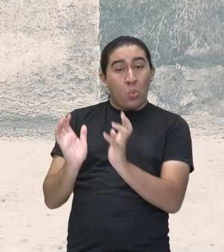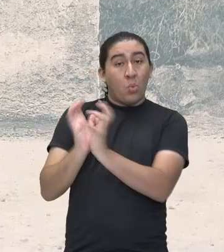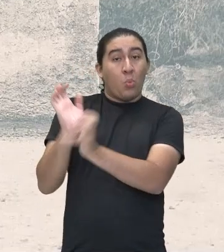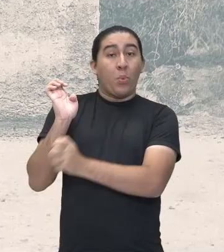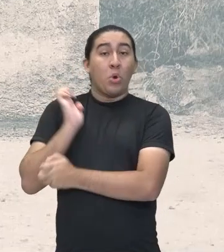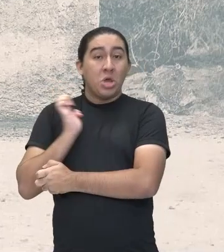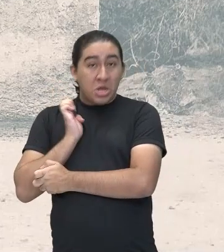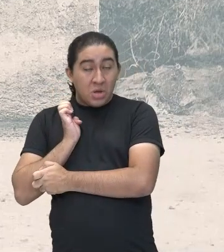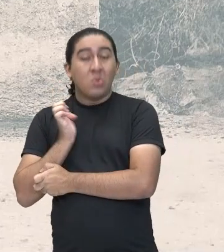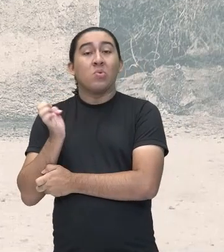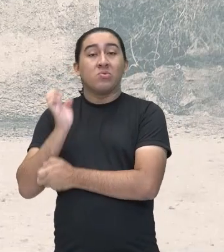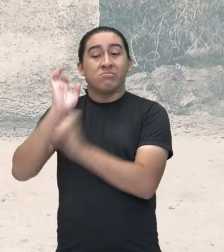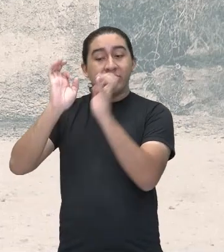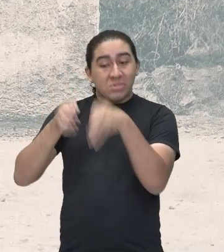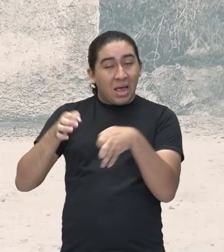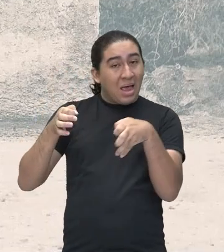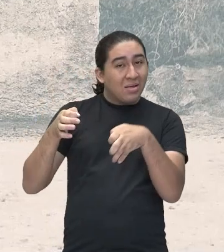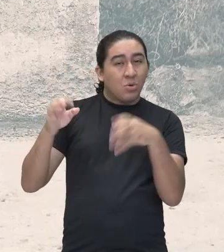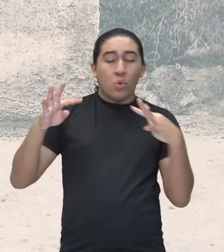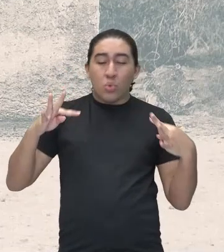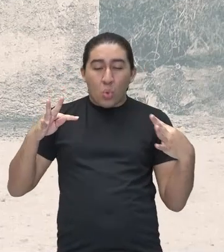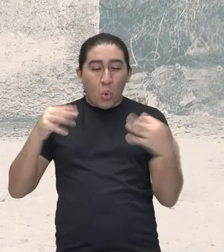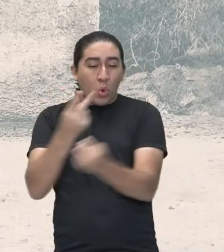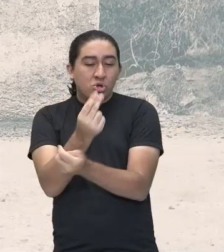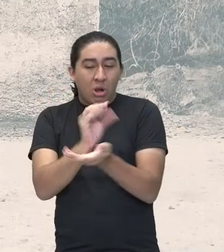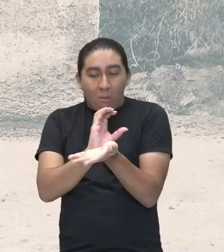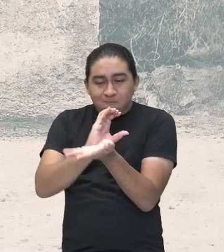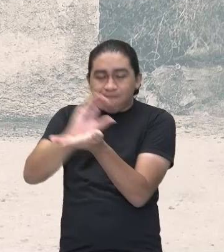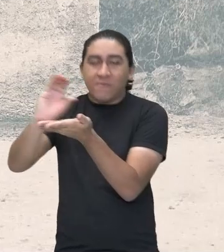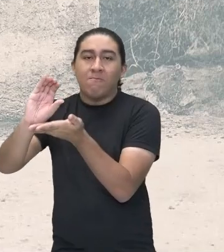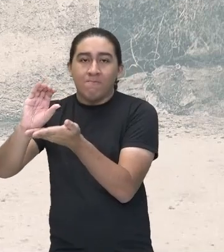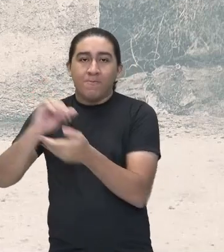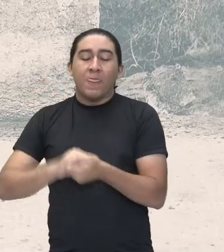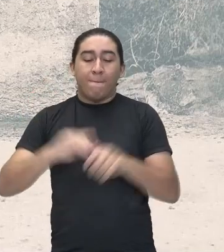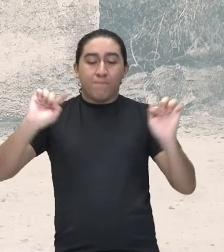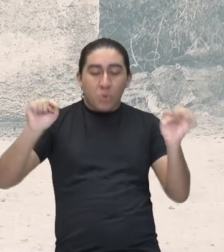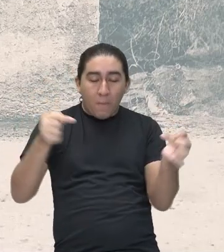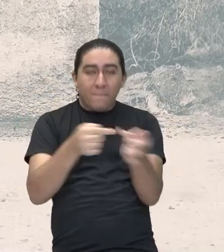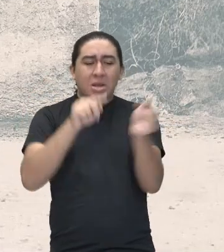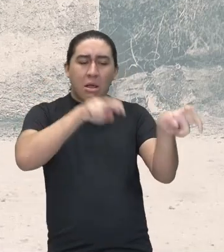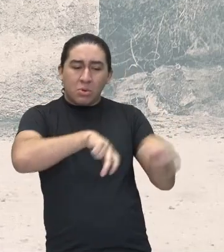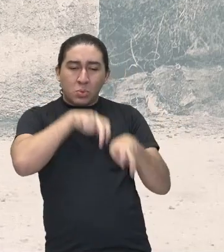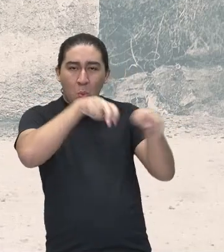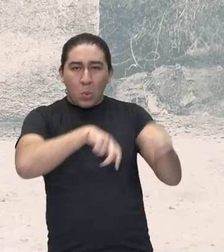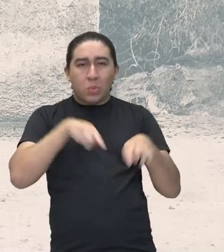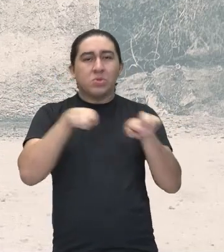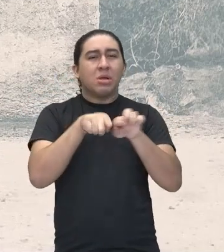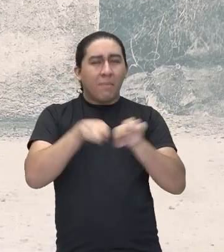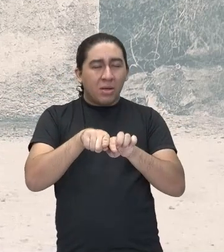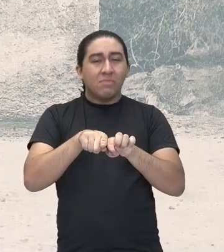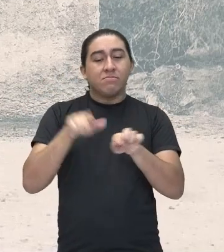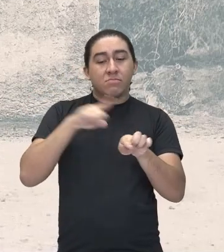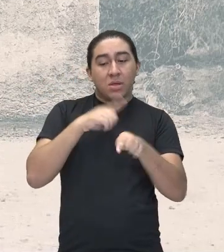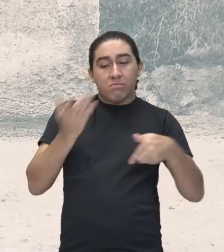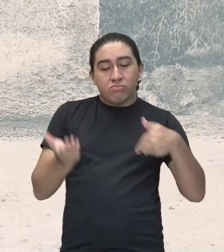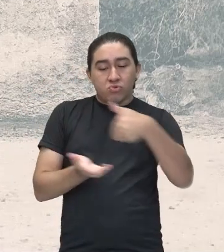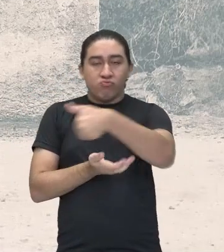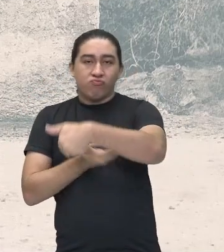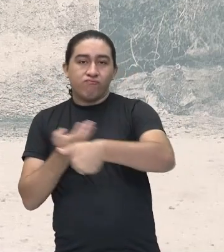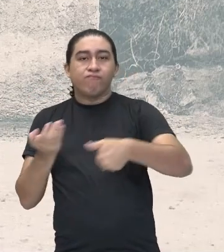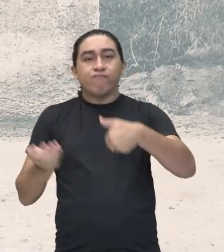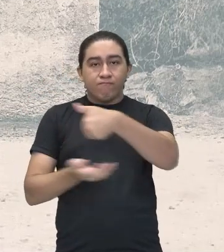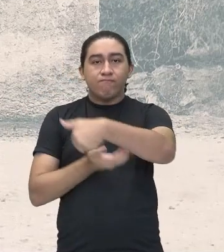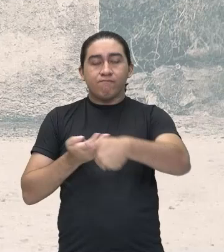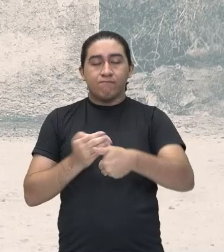café com leite, certo? Ligada exatamente aos grandes agricultores, produtores agrícolas, que se revezavam no